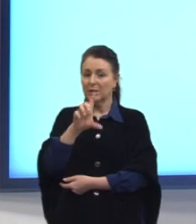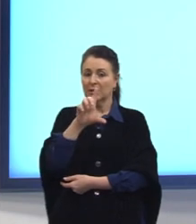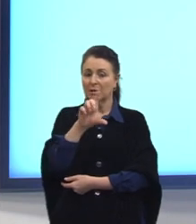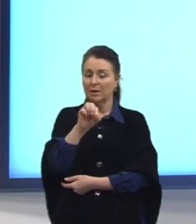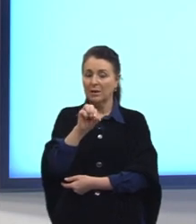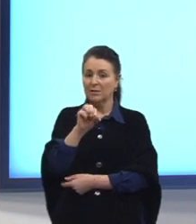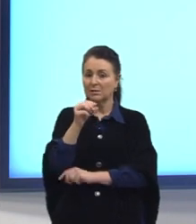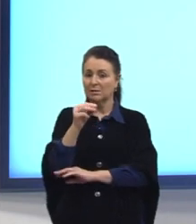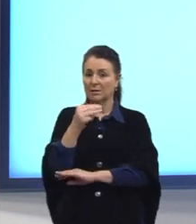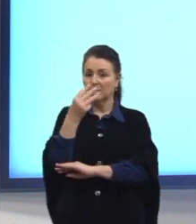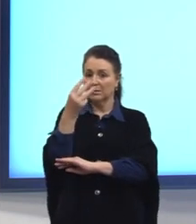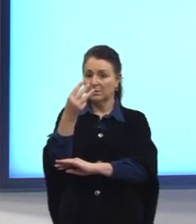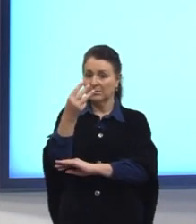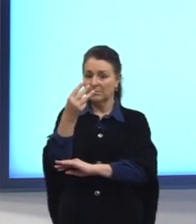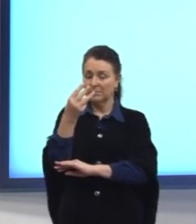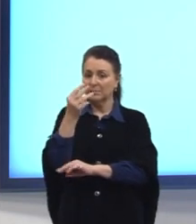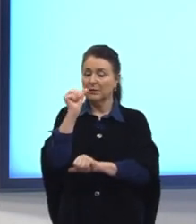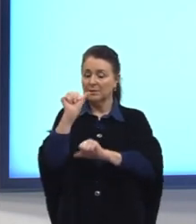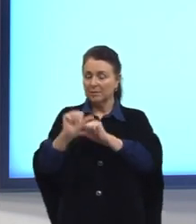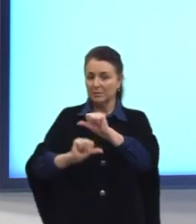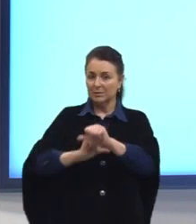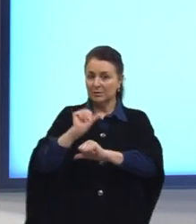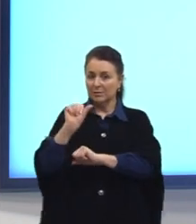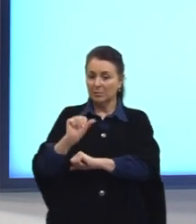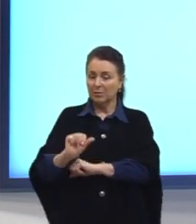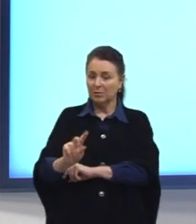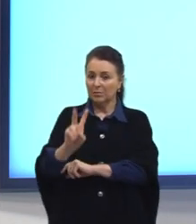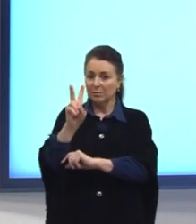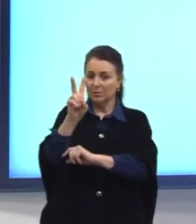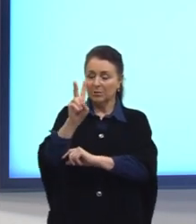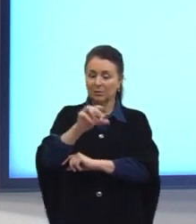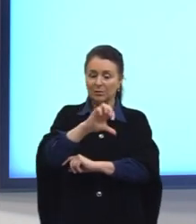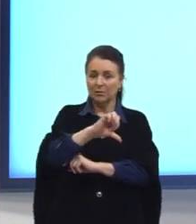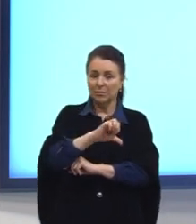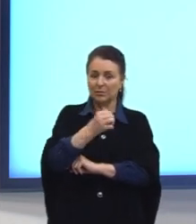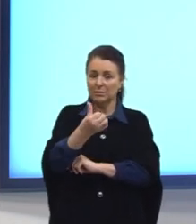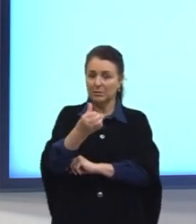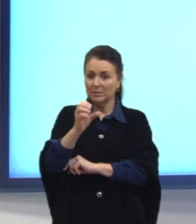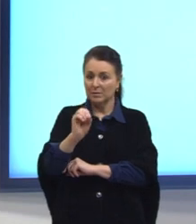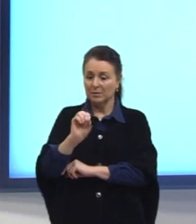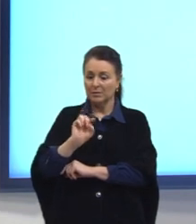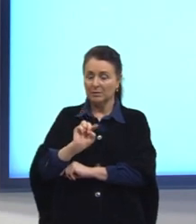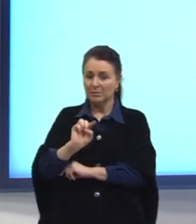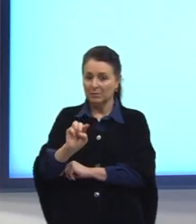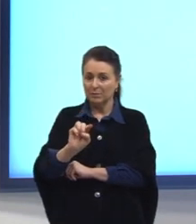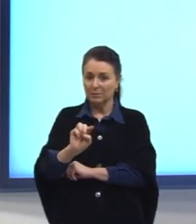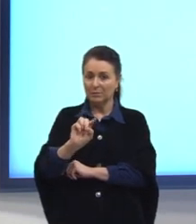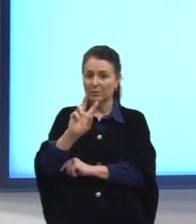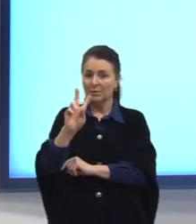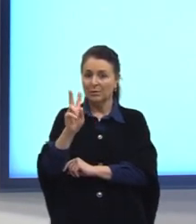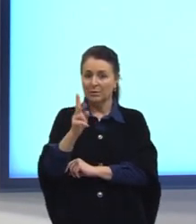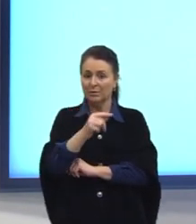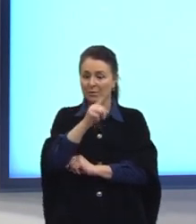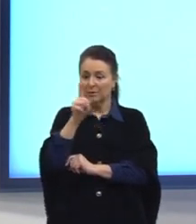né e a gente consegue transformar Então nesse valor aqui 960 mil hertz